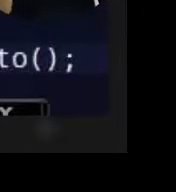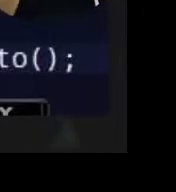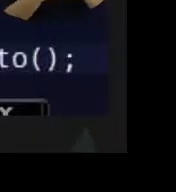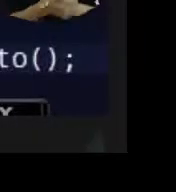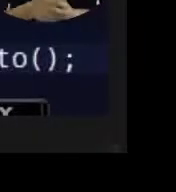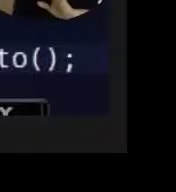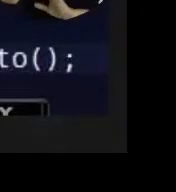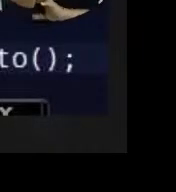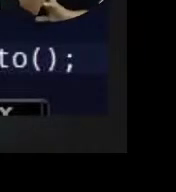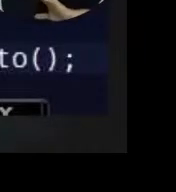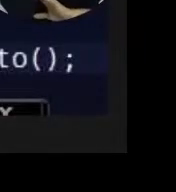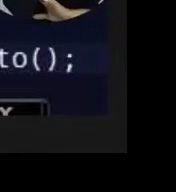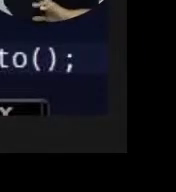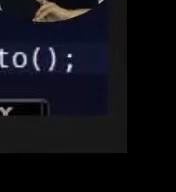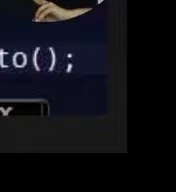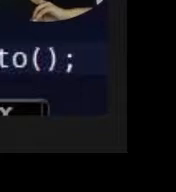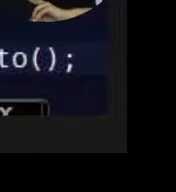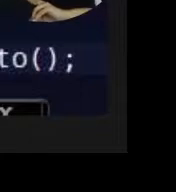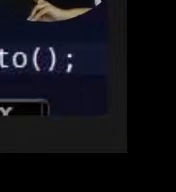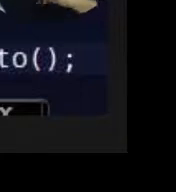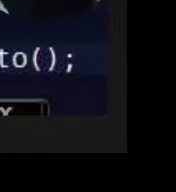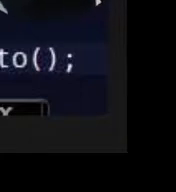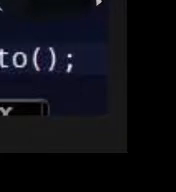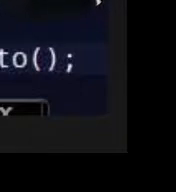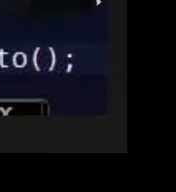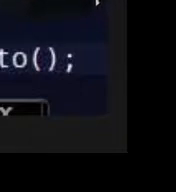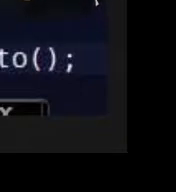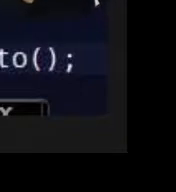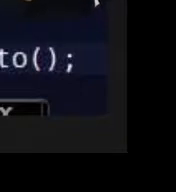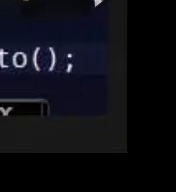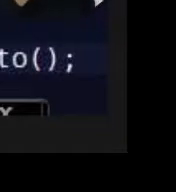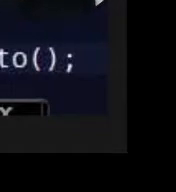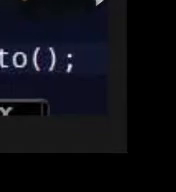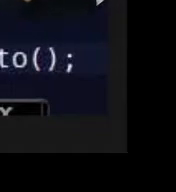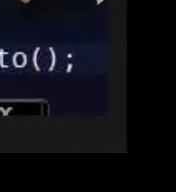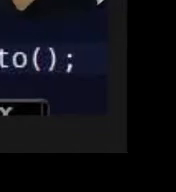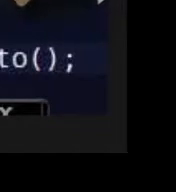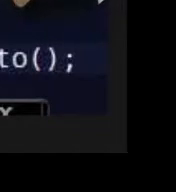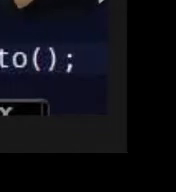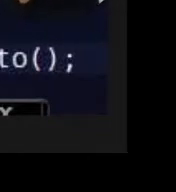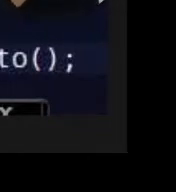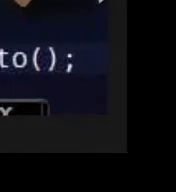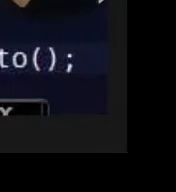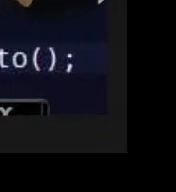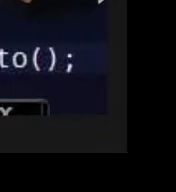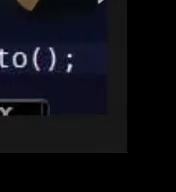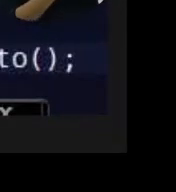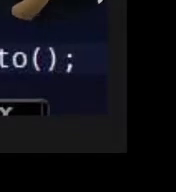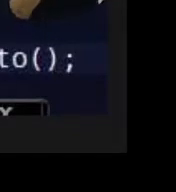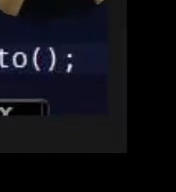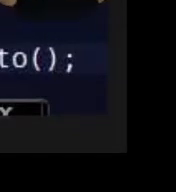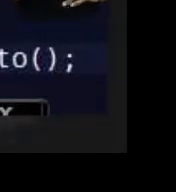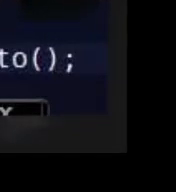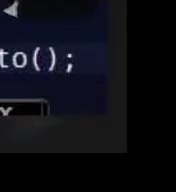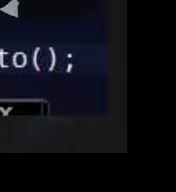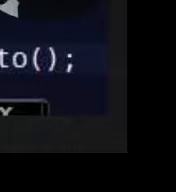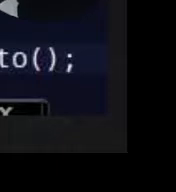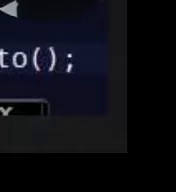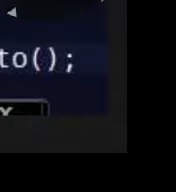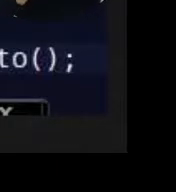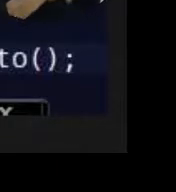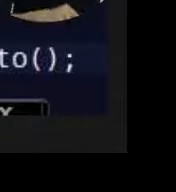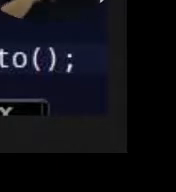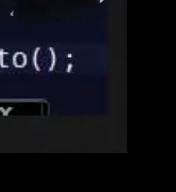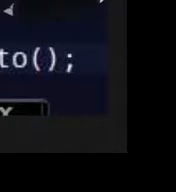função, como é que a gente executa ela, como é que a gente chama ela, como é que a gente faz com que esse código funcione. A gente coloca o nosso objeto,